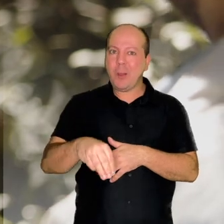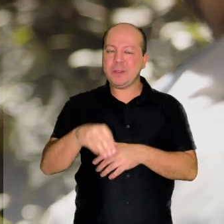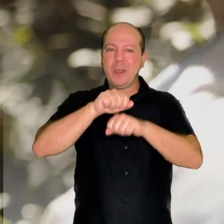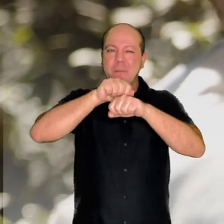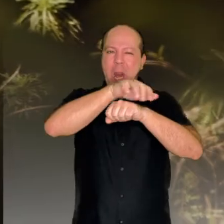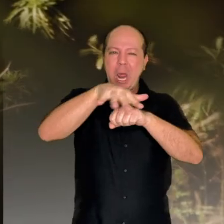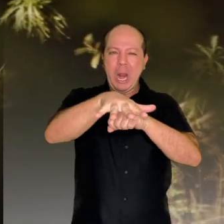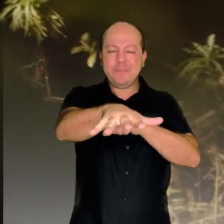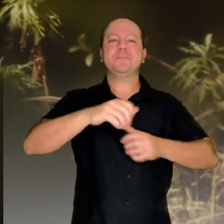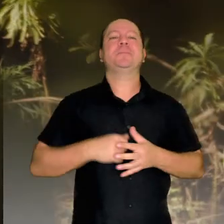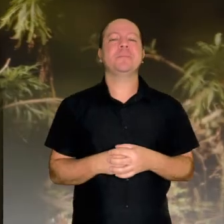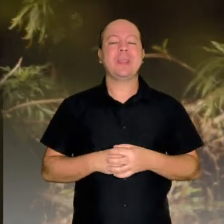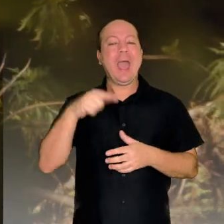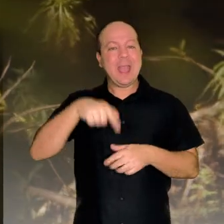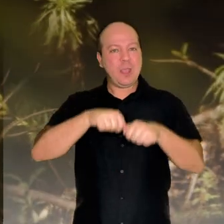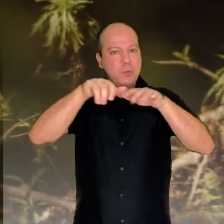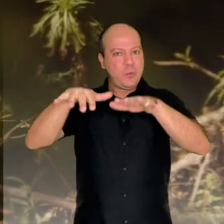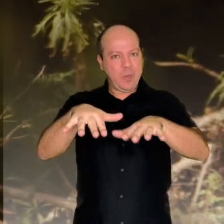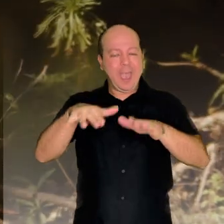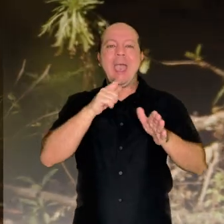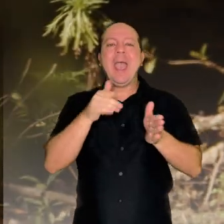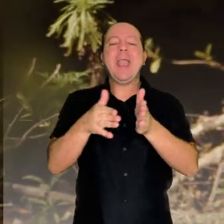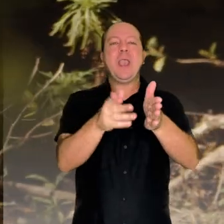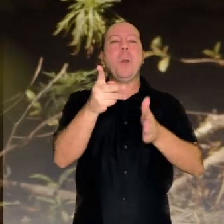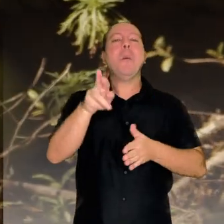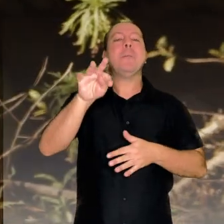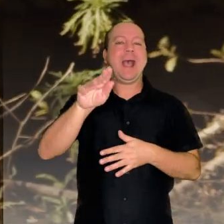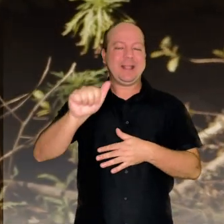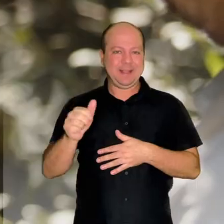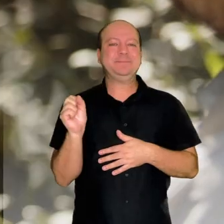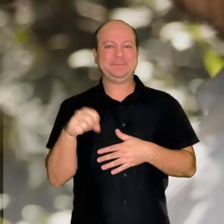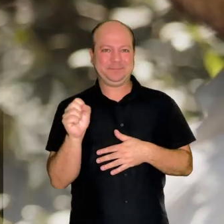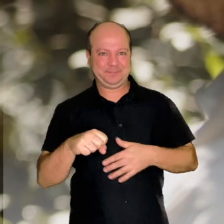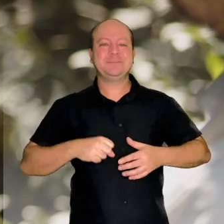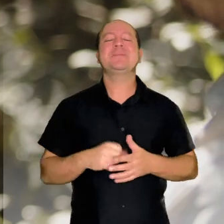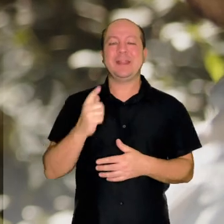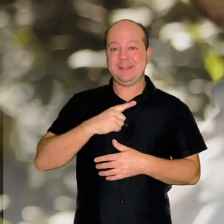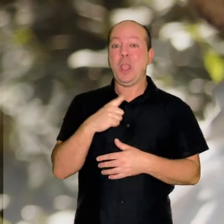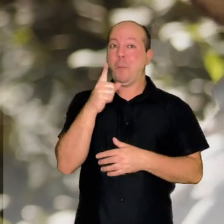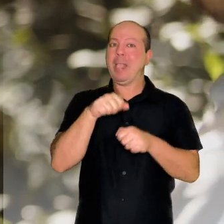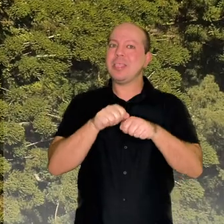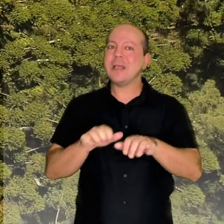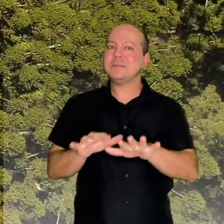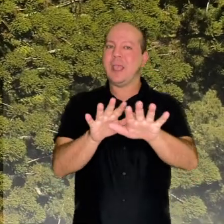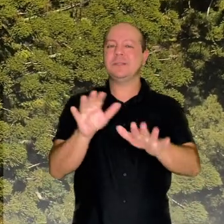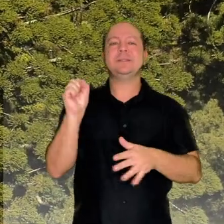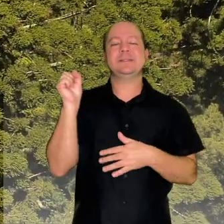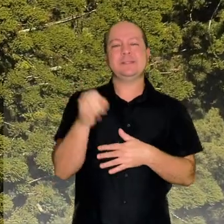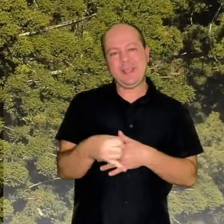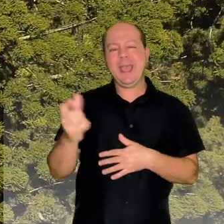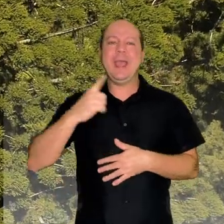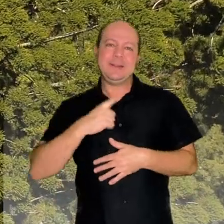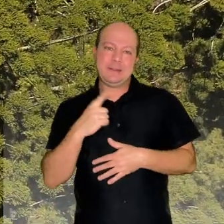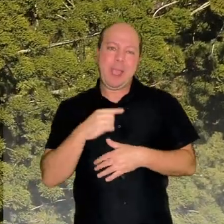desaguar lá. Então, a nascente do Rio da Prata é aqui, em Campos do Jordão? Nós temos uma das nascentes, sim. A gente tinha uma história